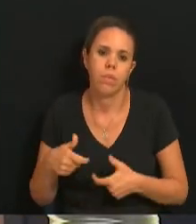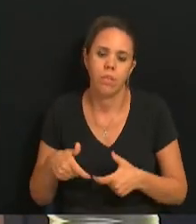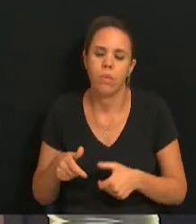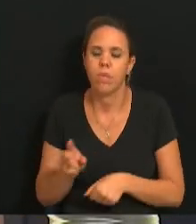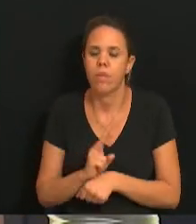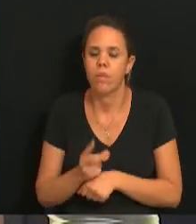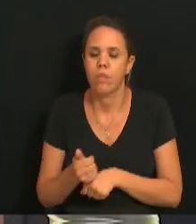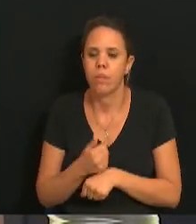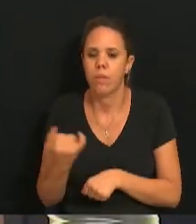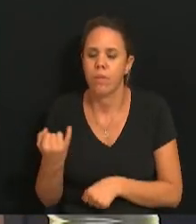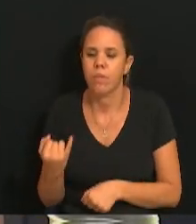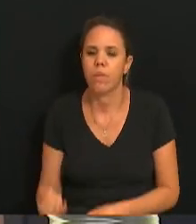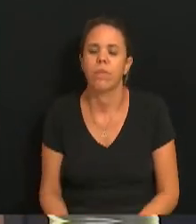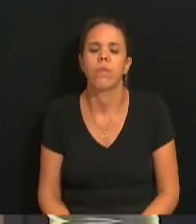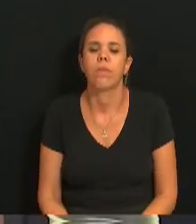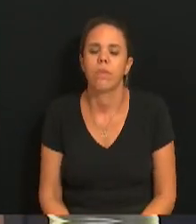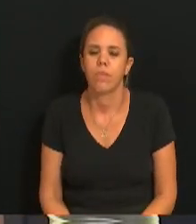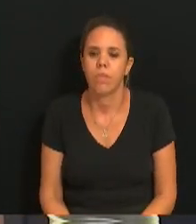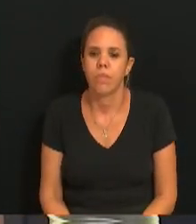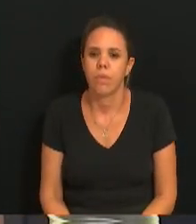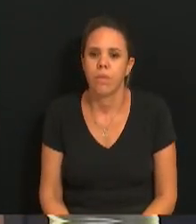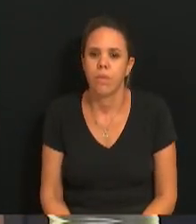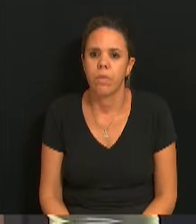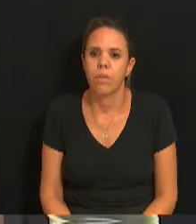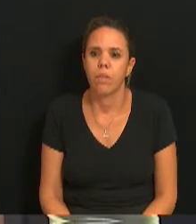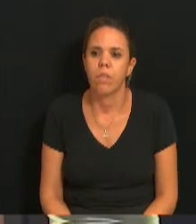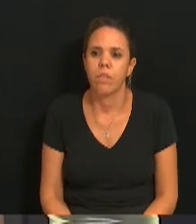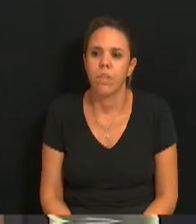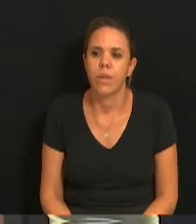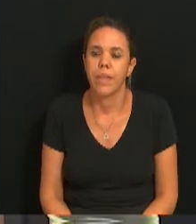tão importantes funcionários na educação.